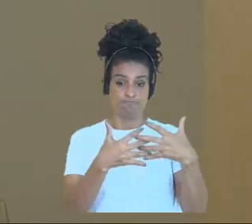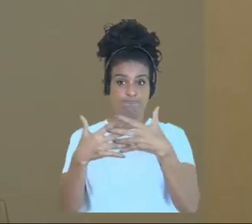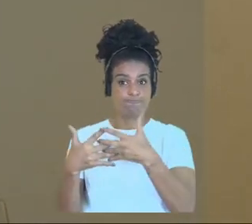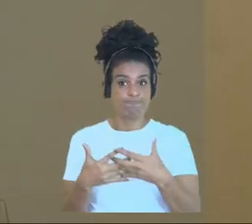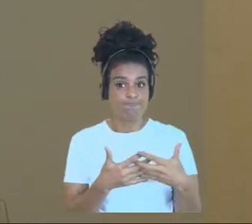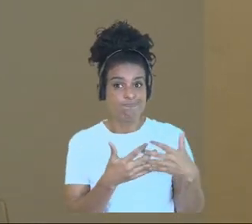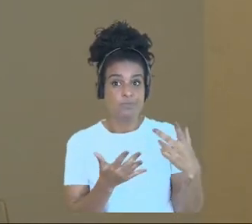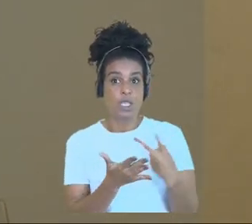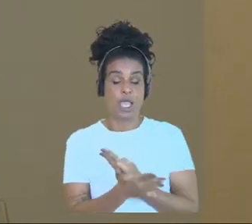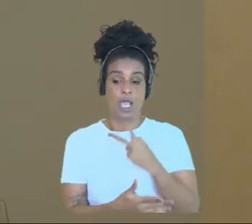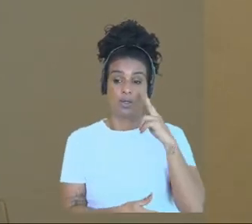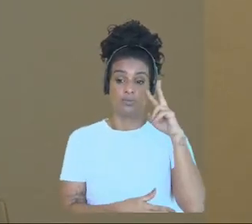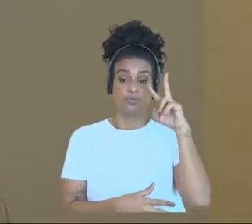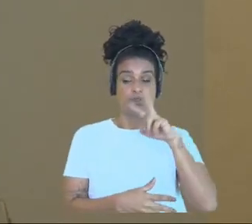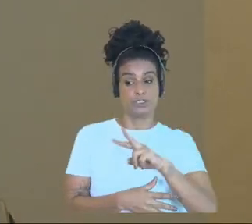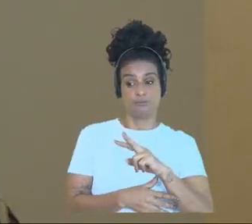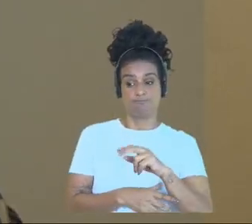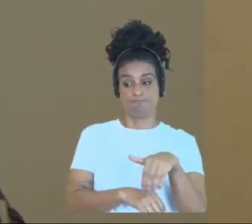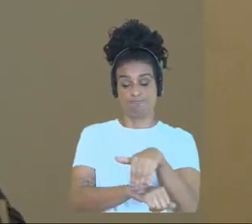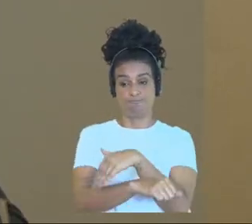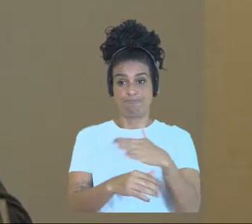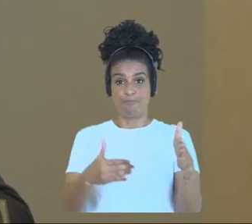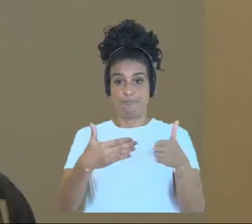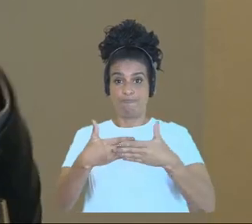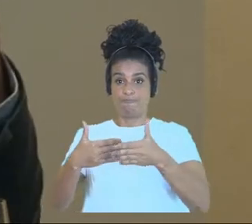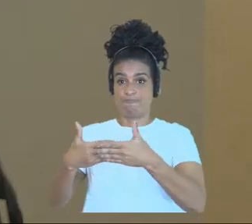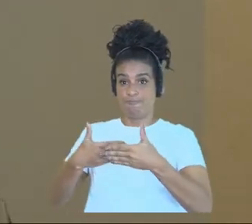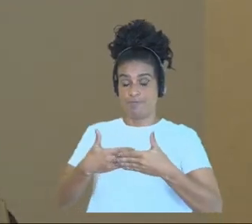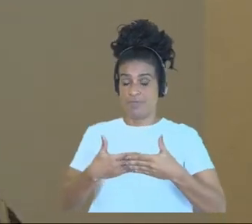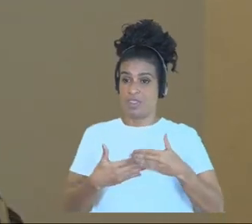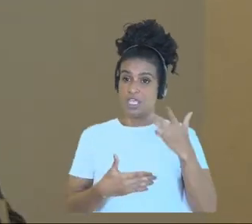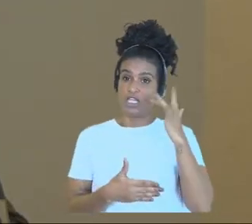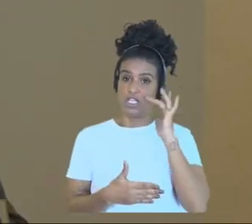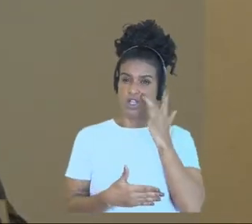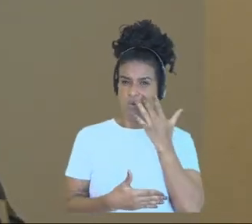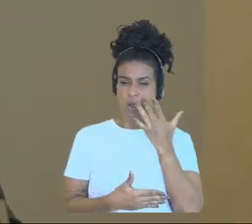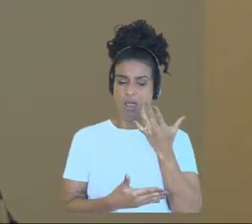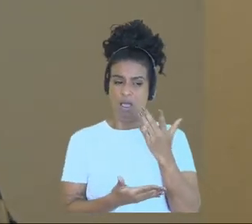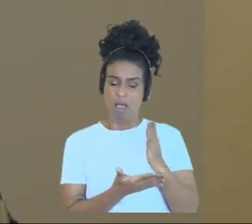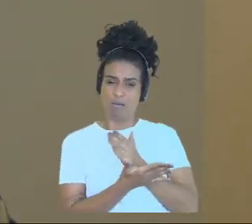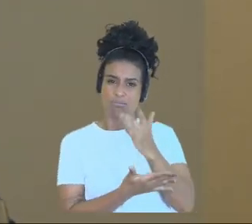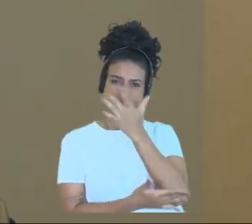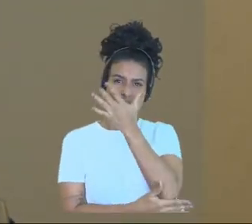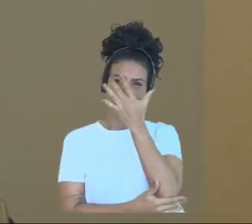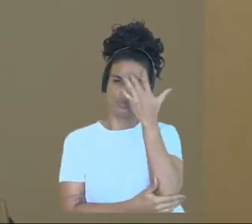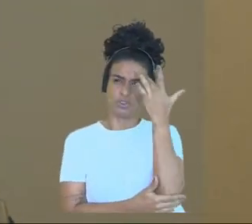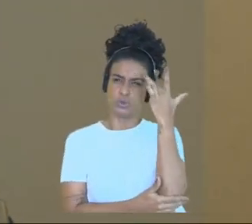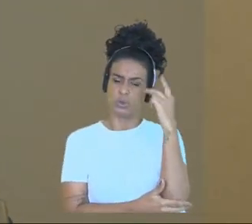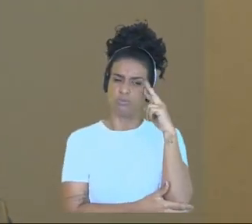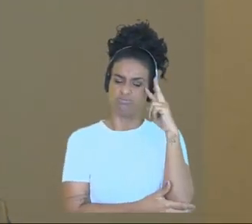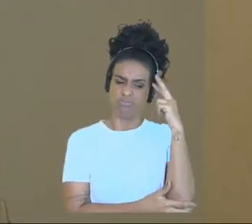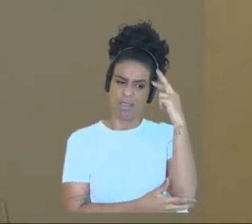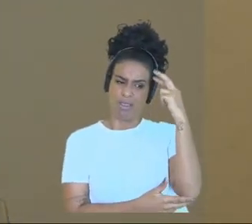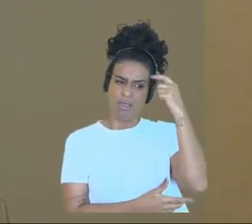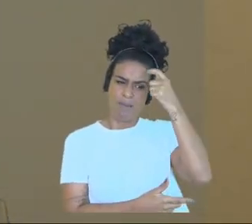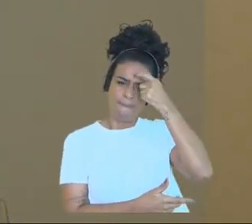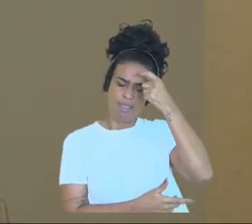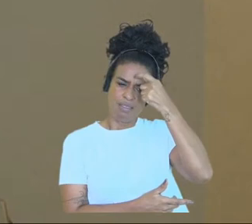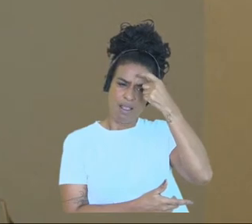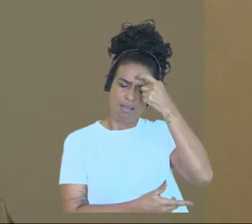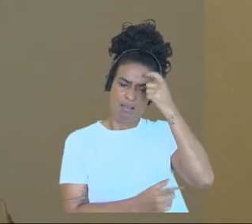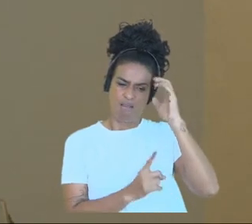E eu não acho, e ao contrário do que algumas pessoas com mentalidade conspiratória